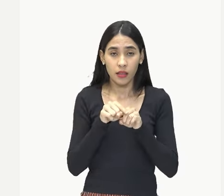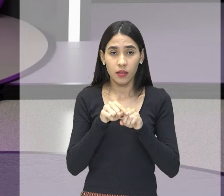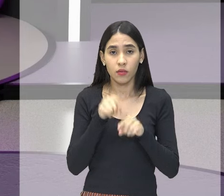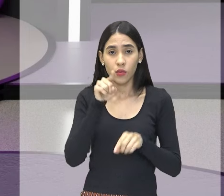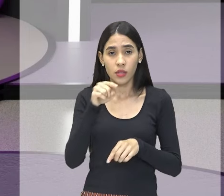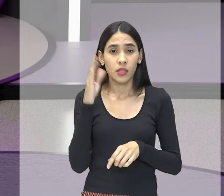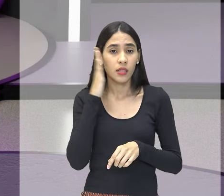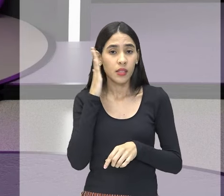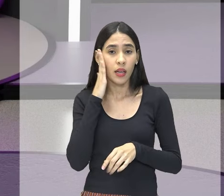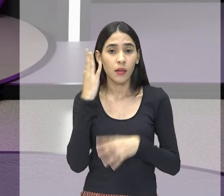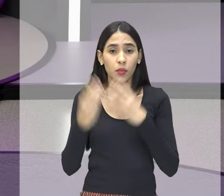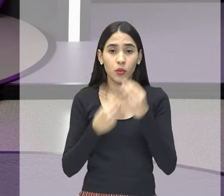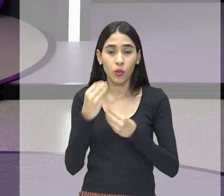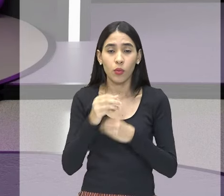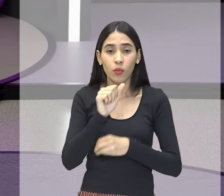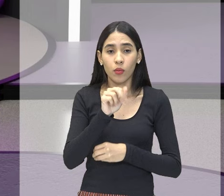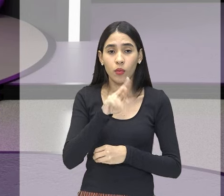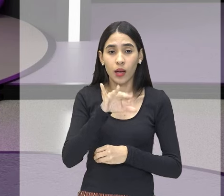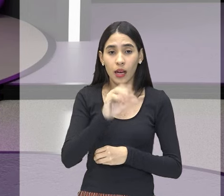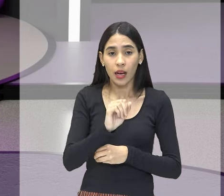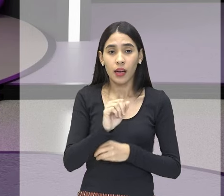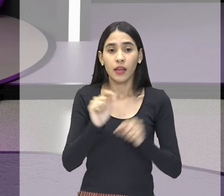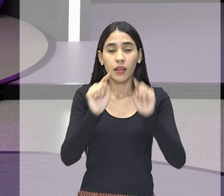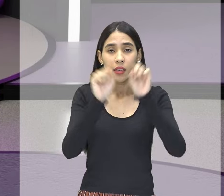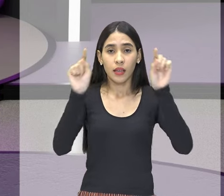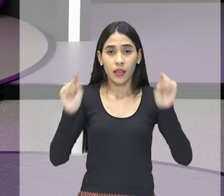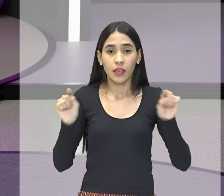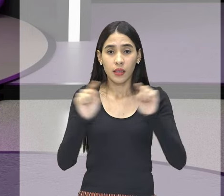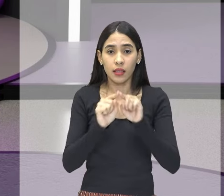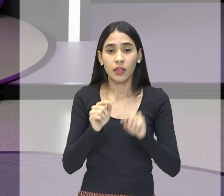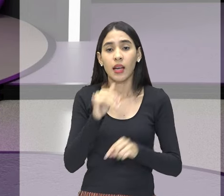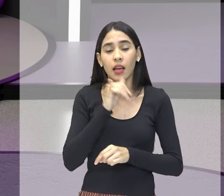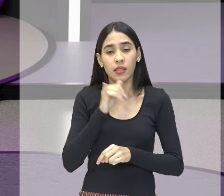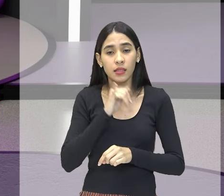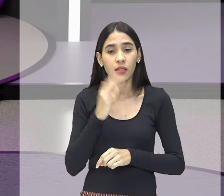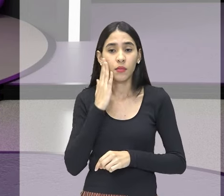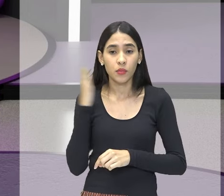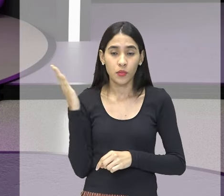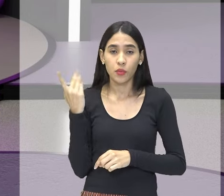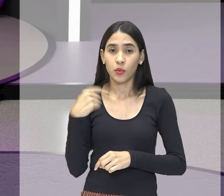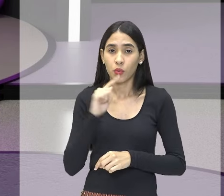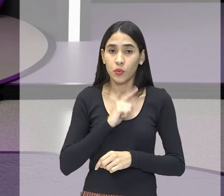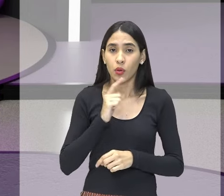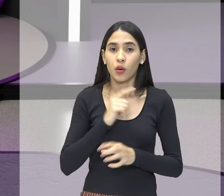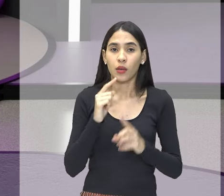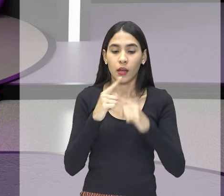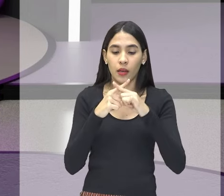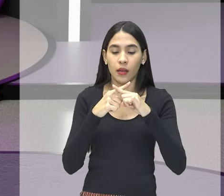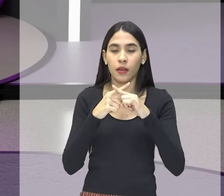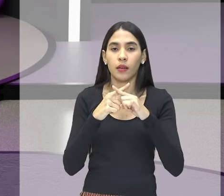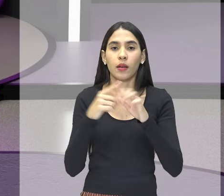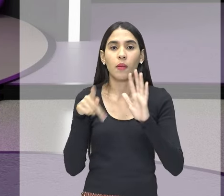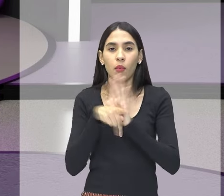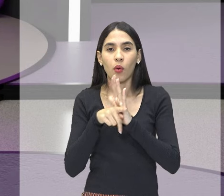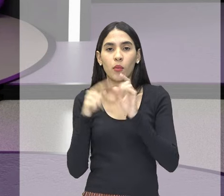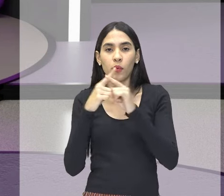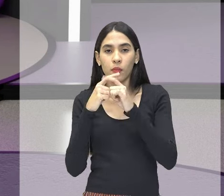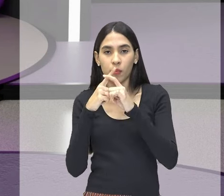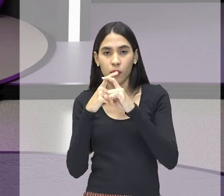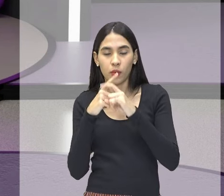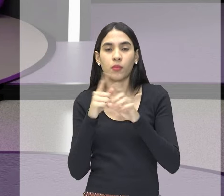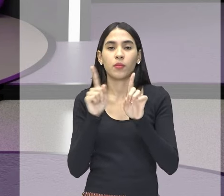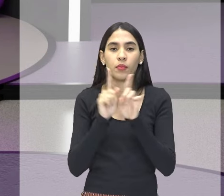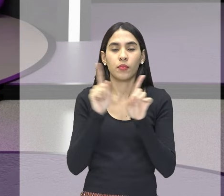você já vai aplicar ali a área do retângulo, e que aqui no nosso exemplo, nós caímos em uma multiplicação de monômios, assim como